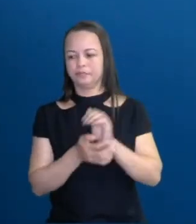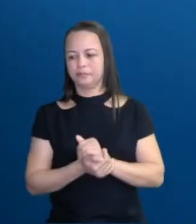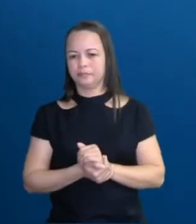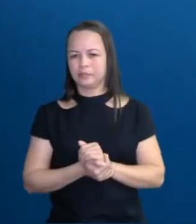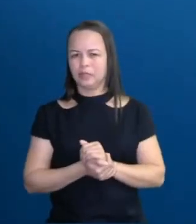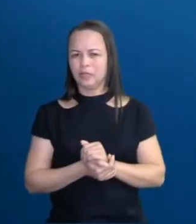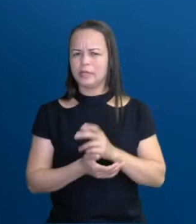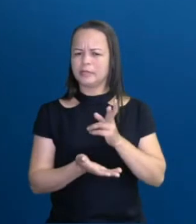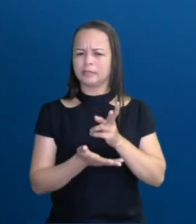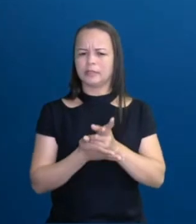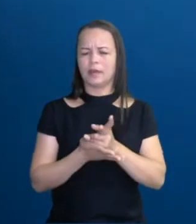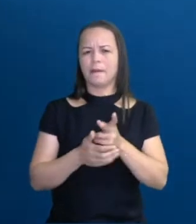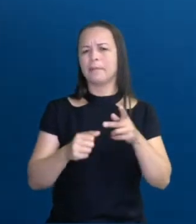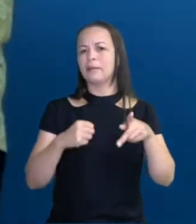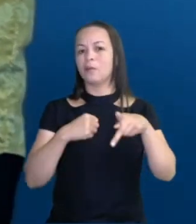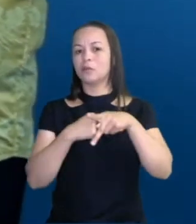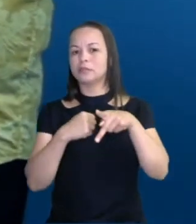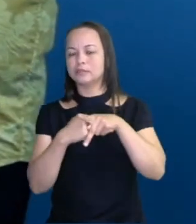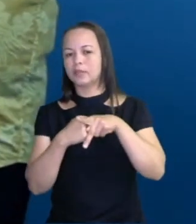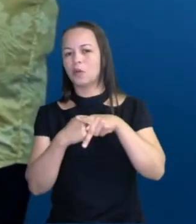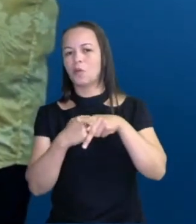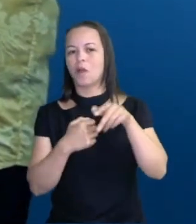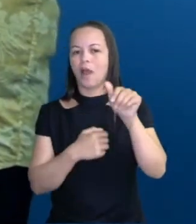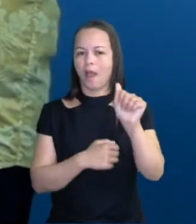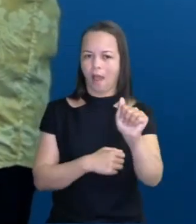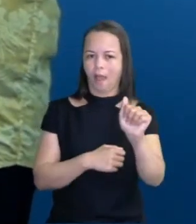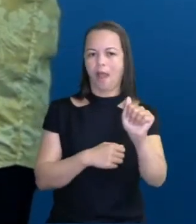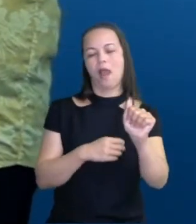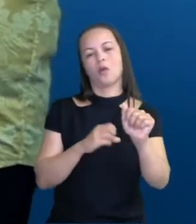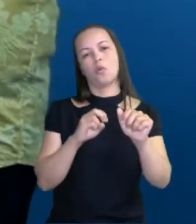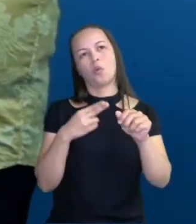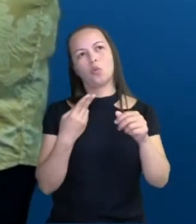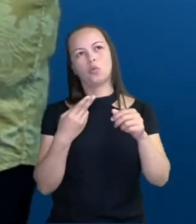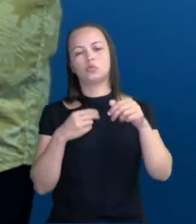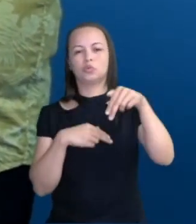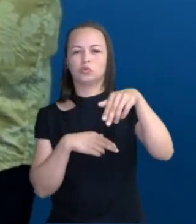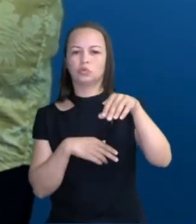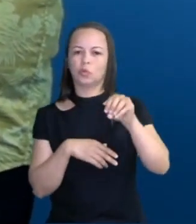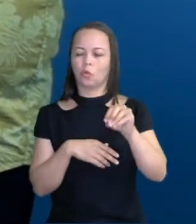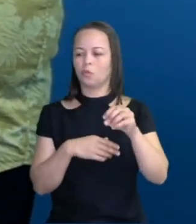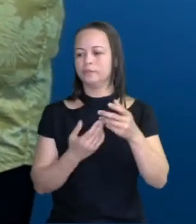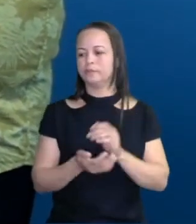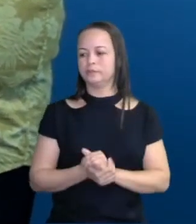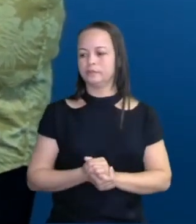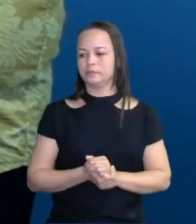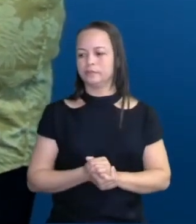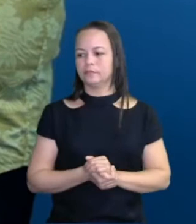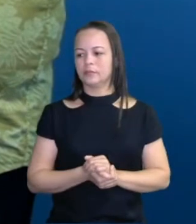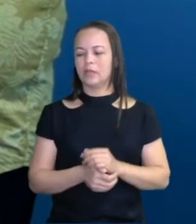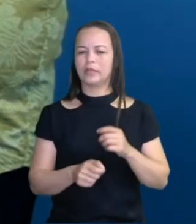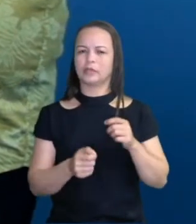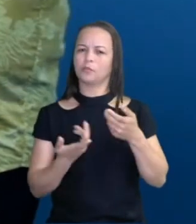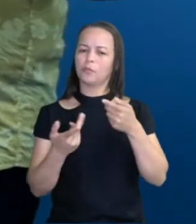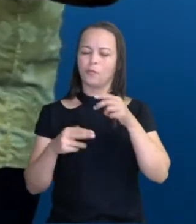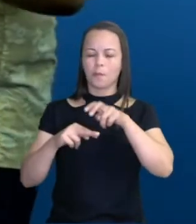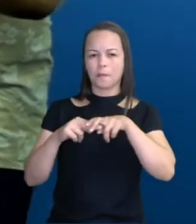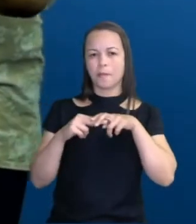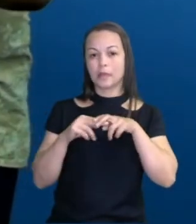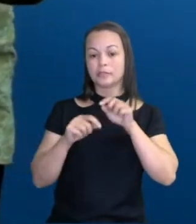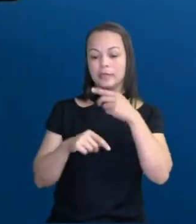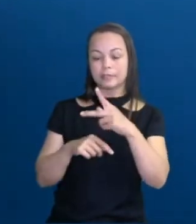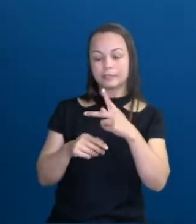nós sempre utilizamos o a preposição a o a preposição no na Porém isso é incorreto